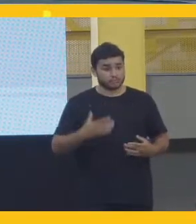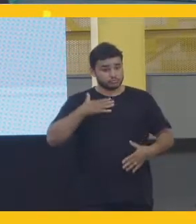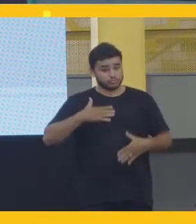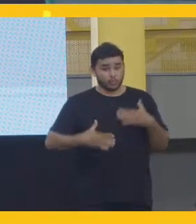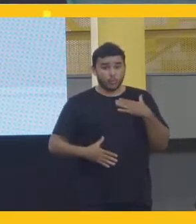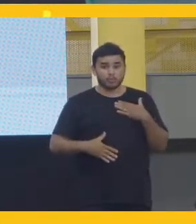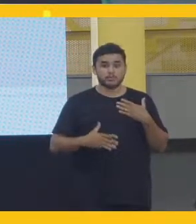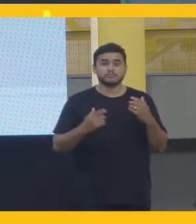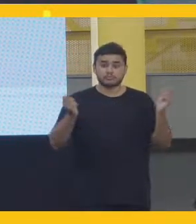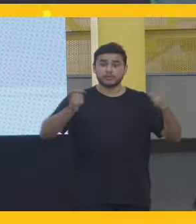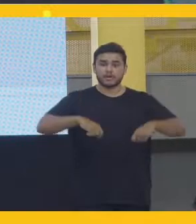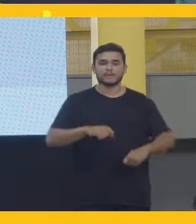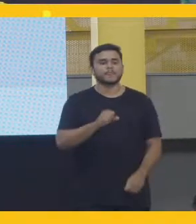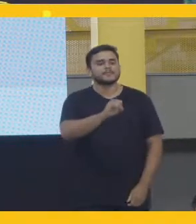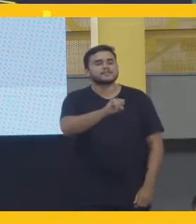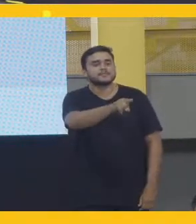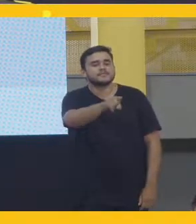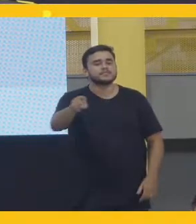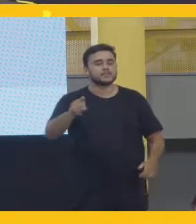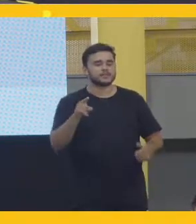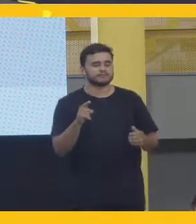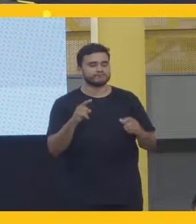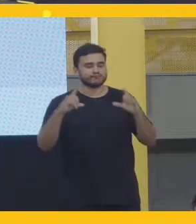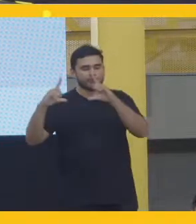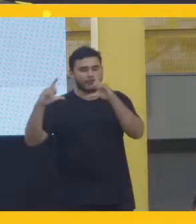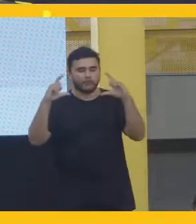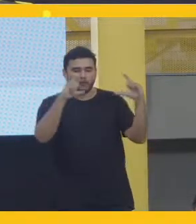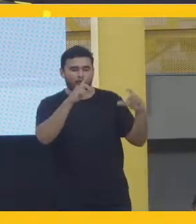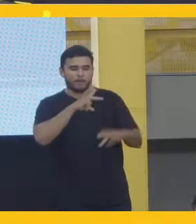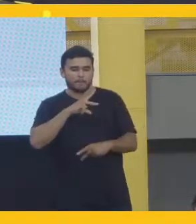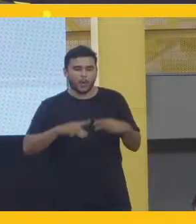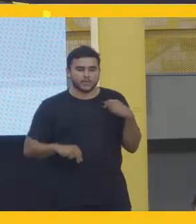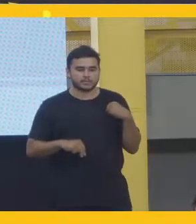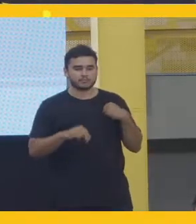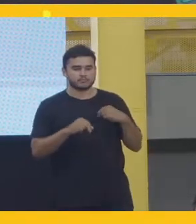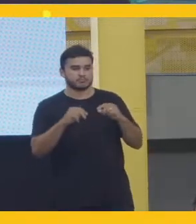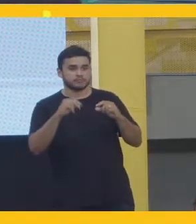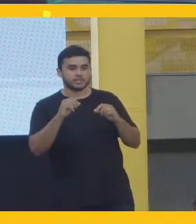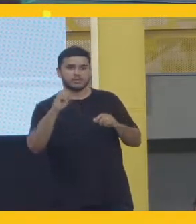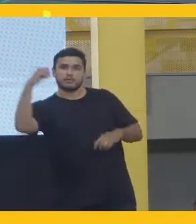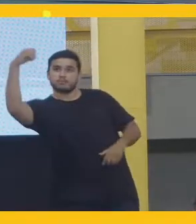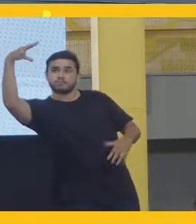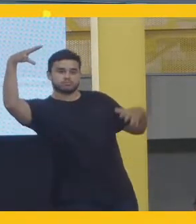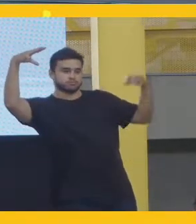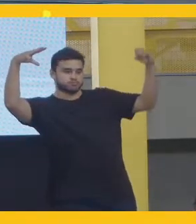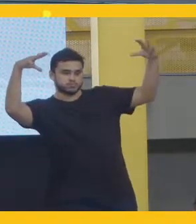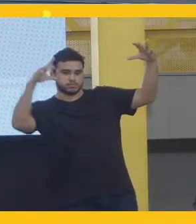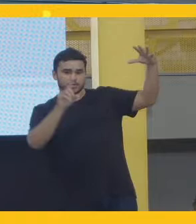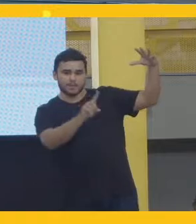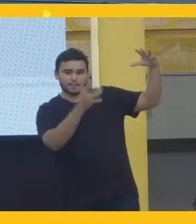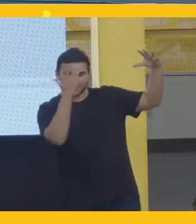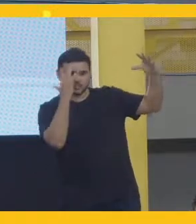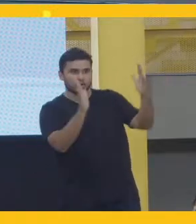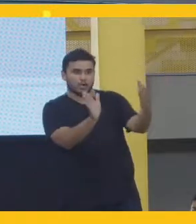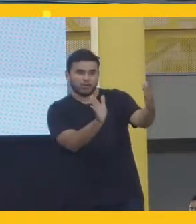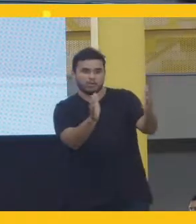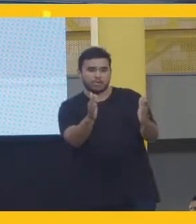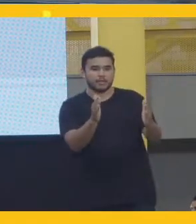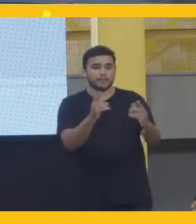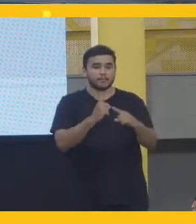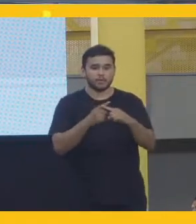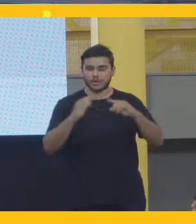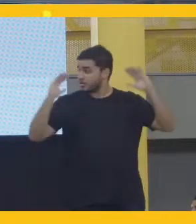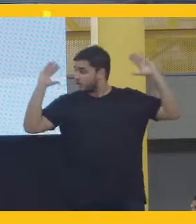vai para um estúdio de fotografia, a gente precisa fazer o controle das fontes de luz para poder iluminar bem e tirar uma foto.